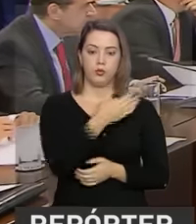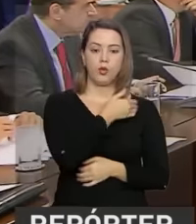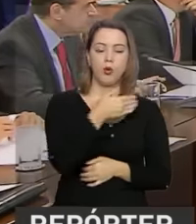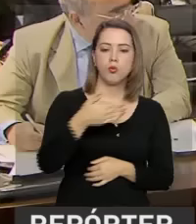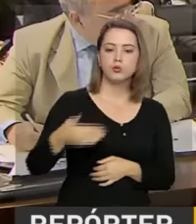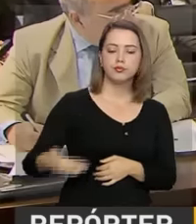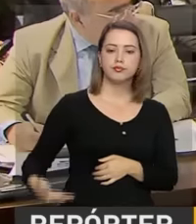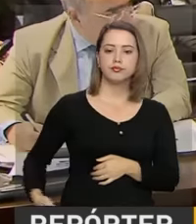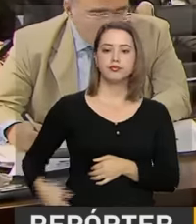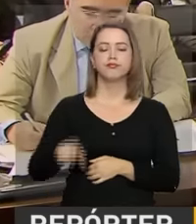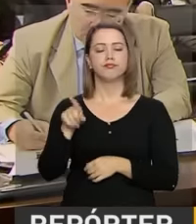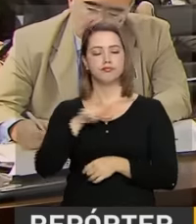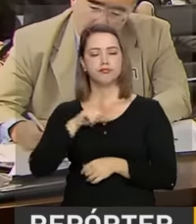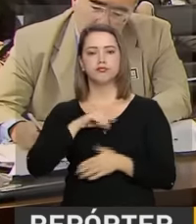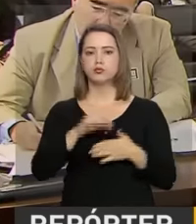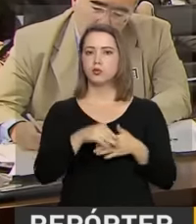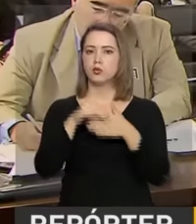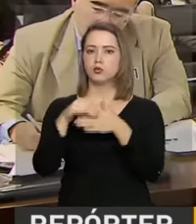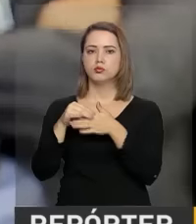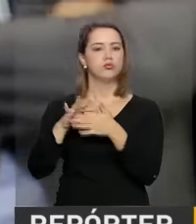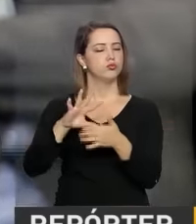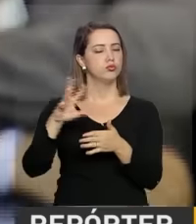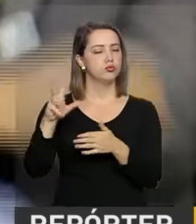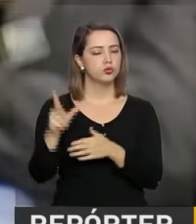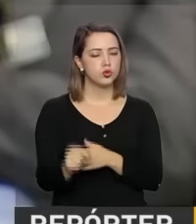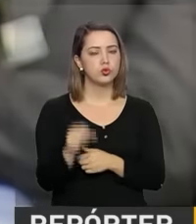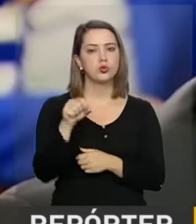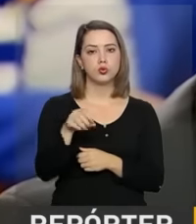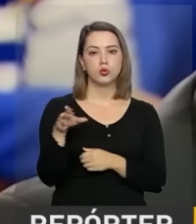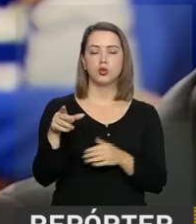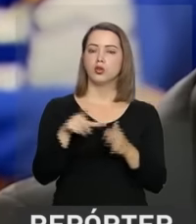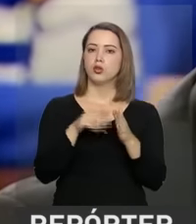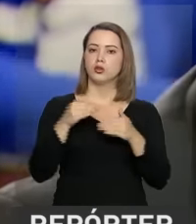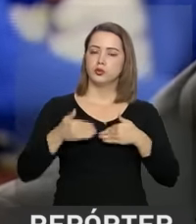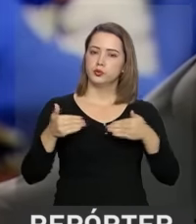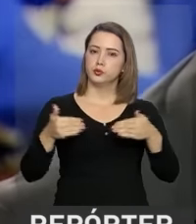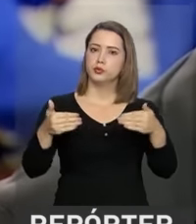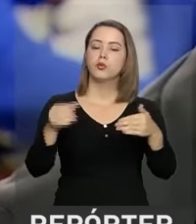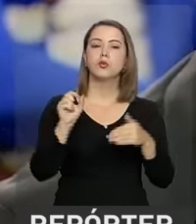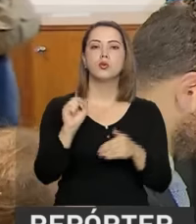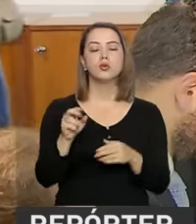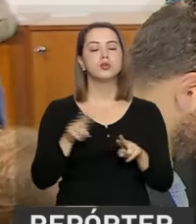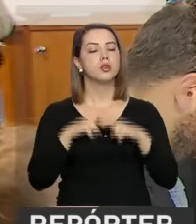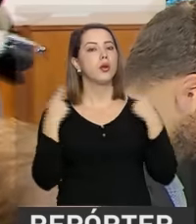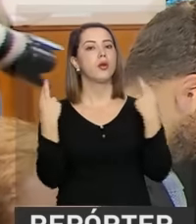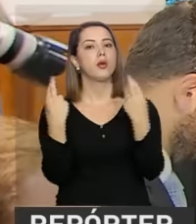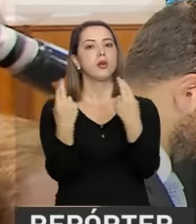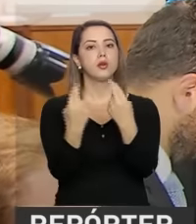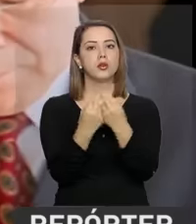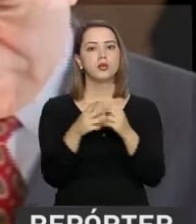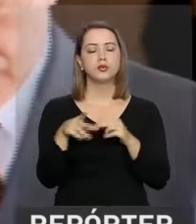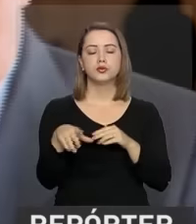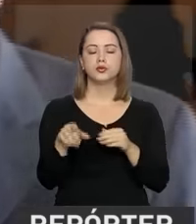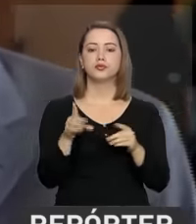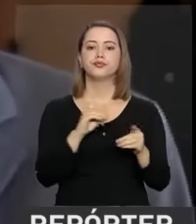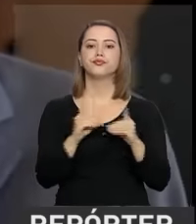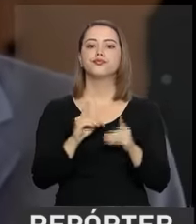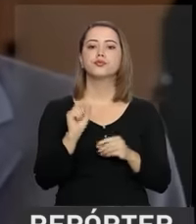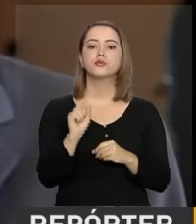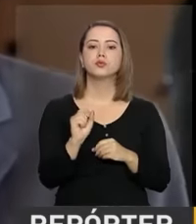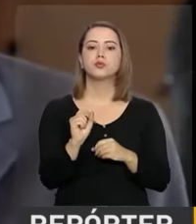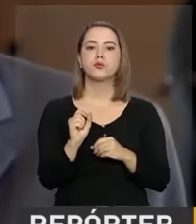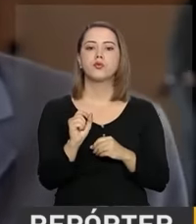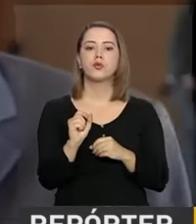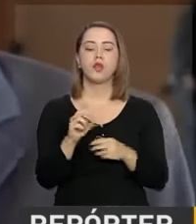Ministros e representantes de quase toda a esplanada se reuniram para discutir os preparativos para os Jogos. A questão da